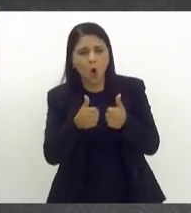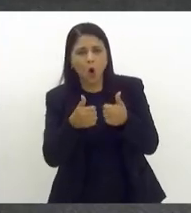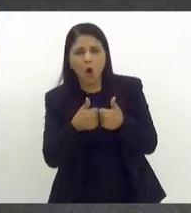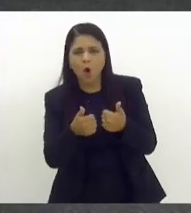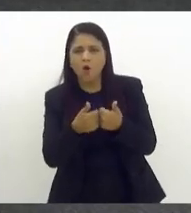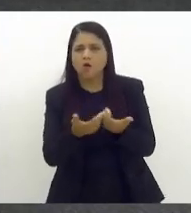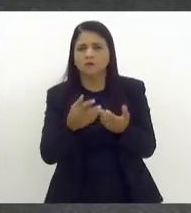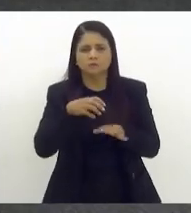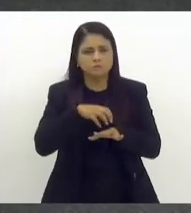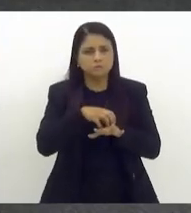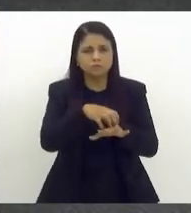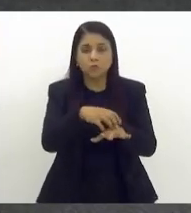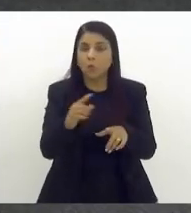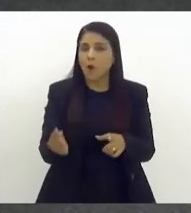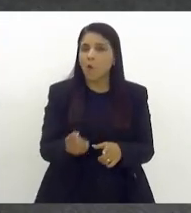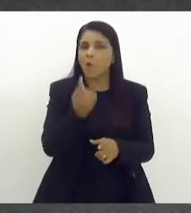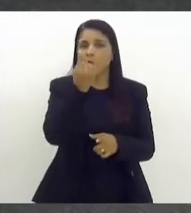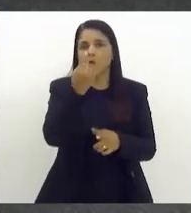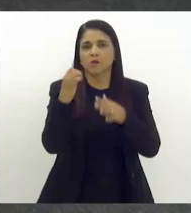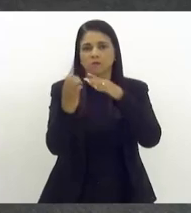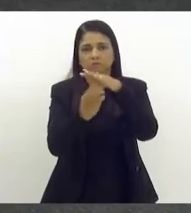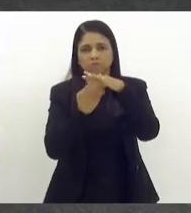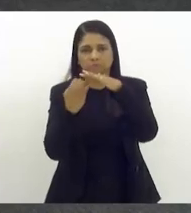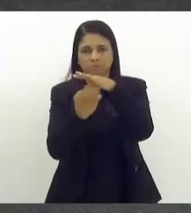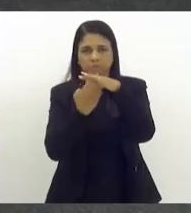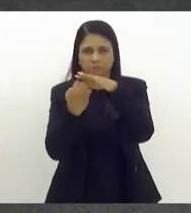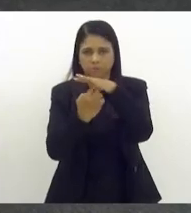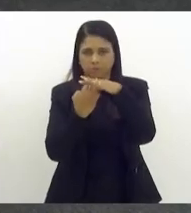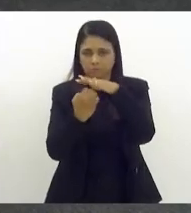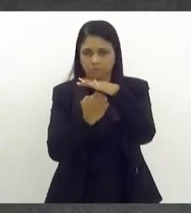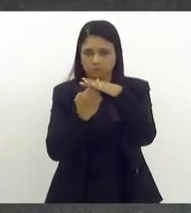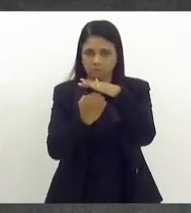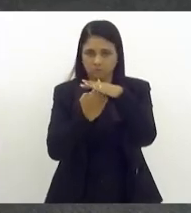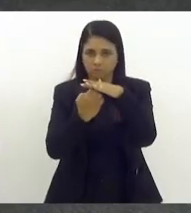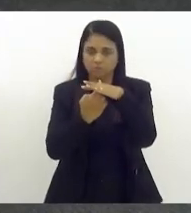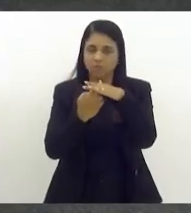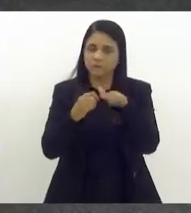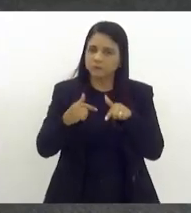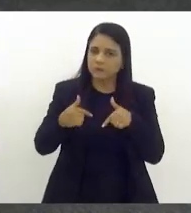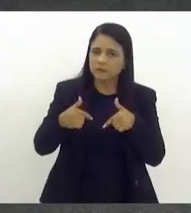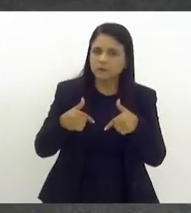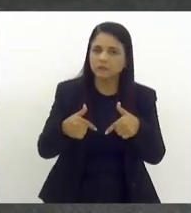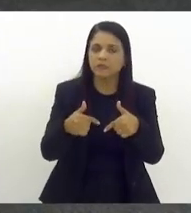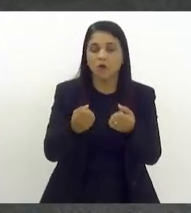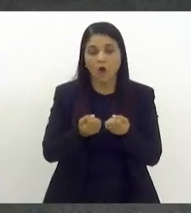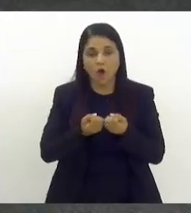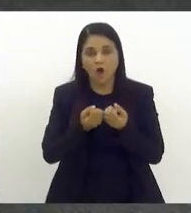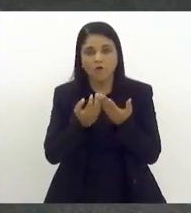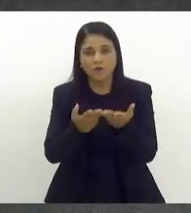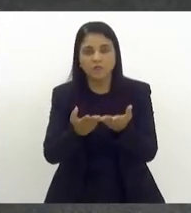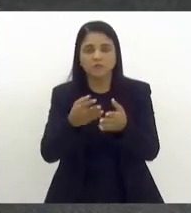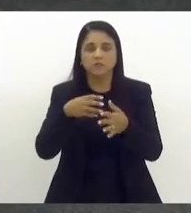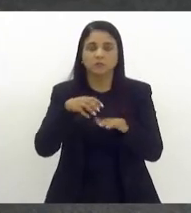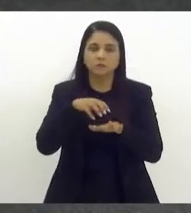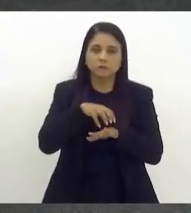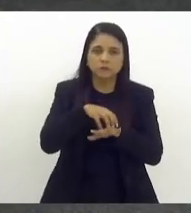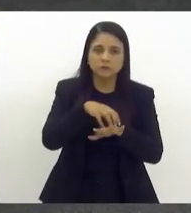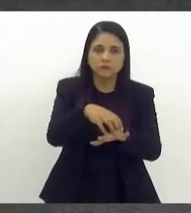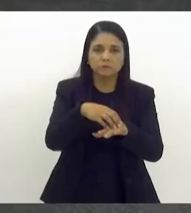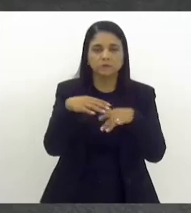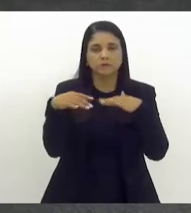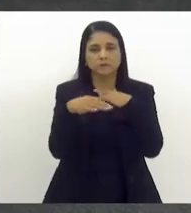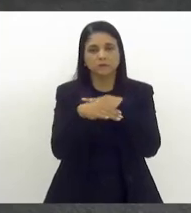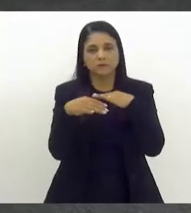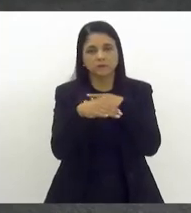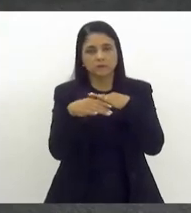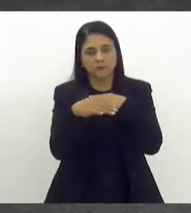uma única empresa que faz esse serviço, né, de oferecer os transportes da cidade do Rio de